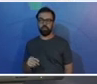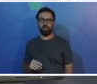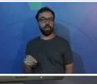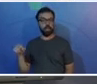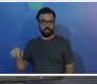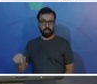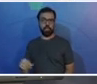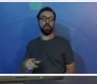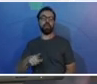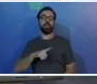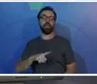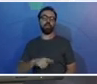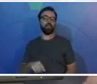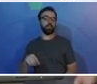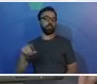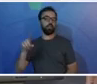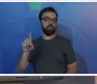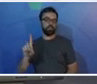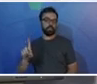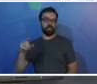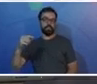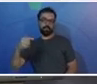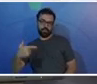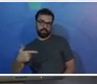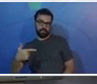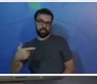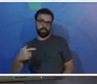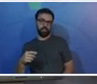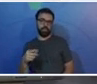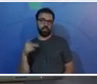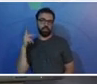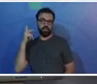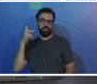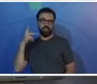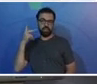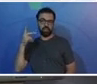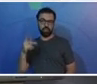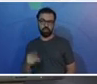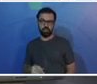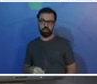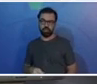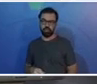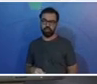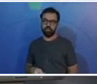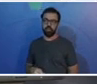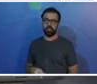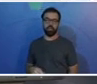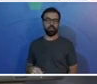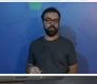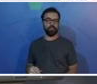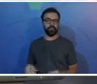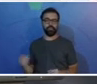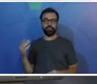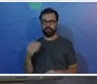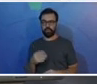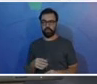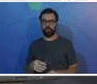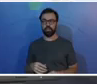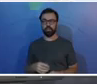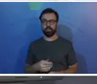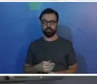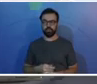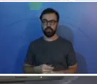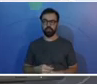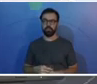17 vereadores eleitos pelo povo que trabalham na Câmara Municipal, que fica lá no centro de Barretos,